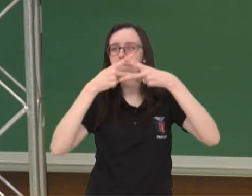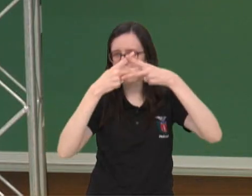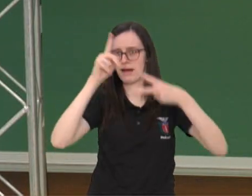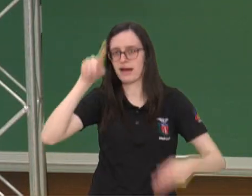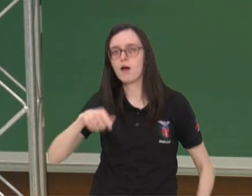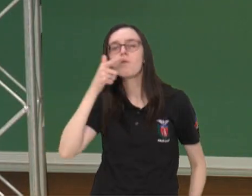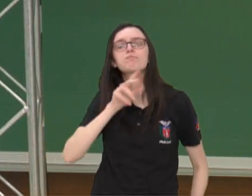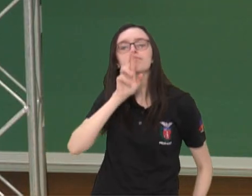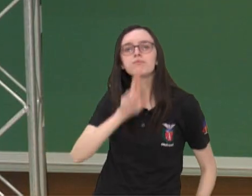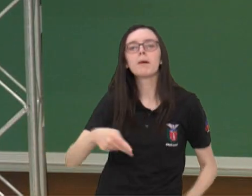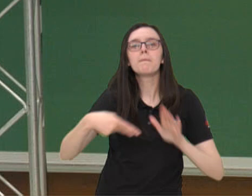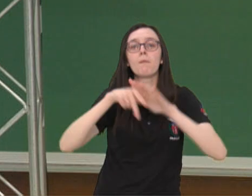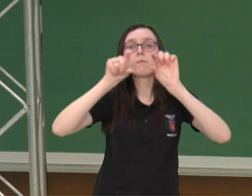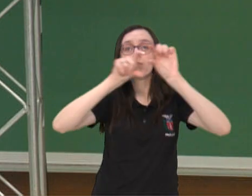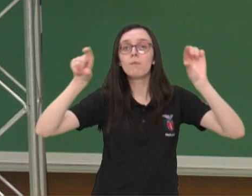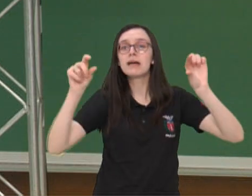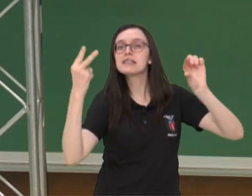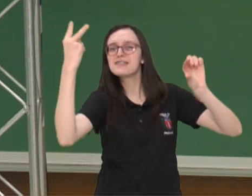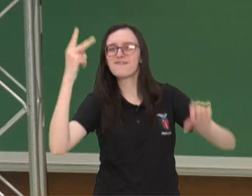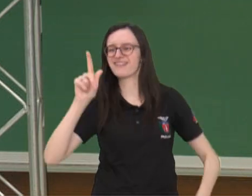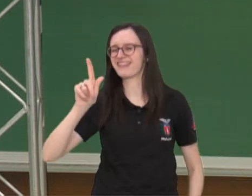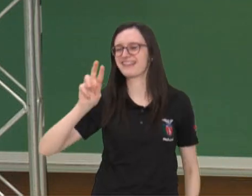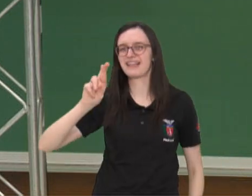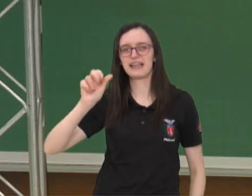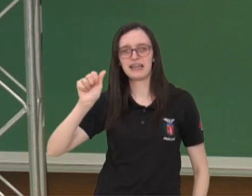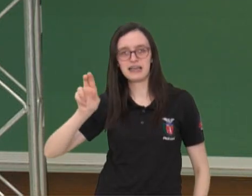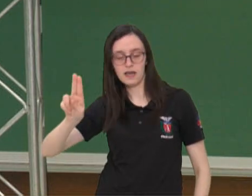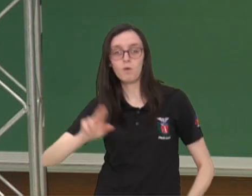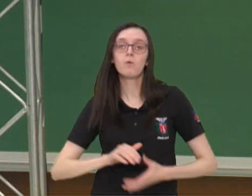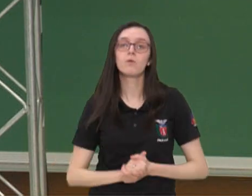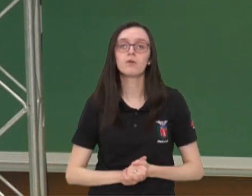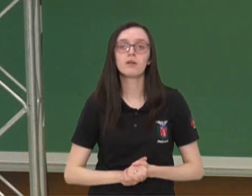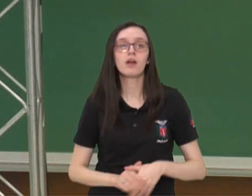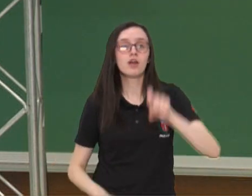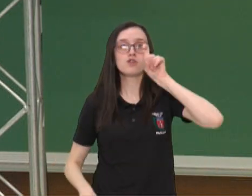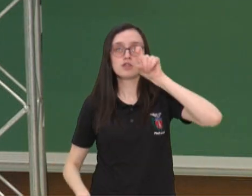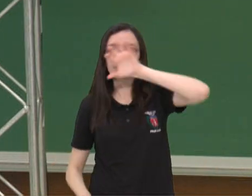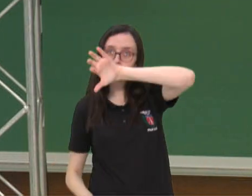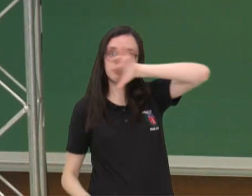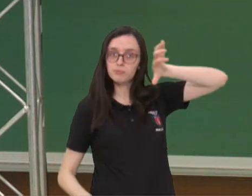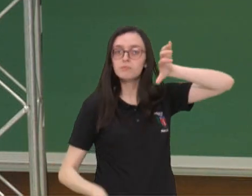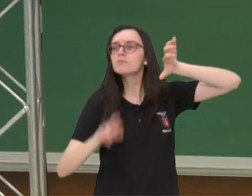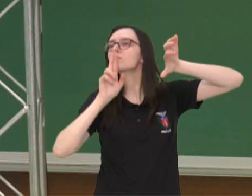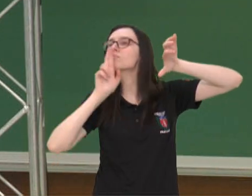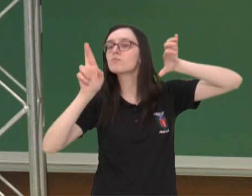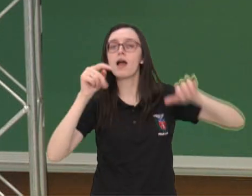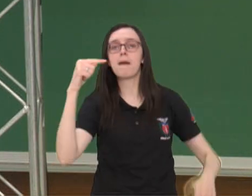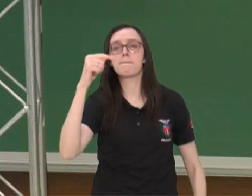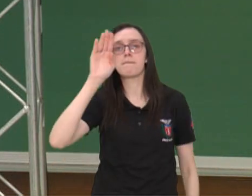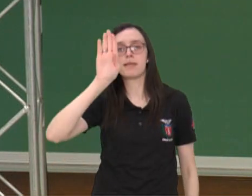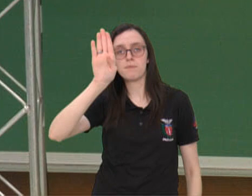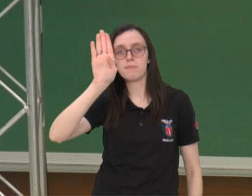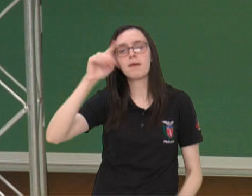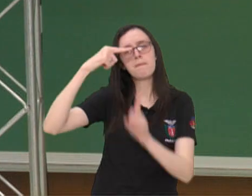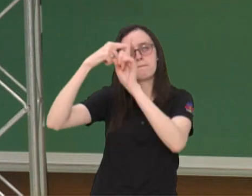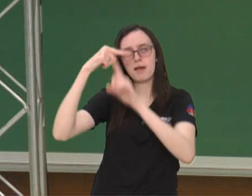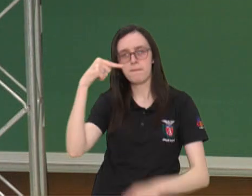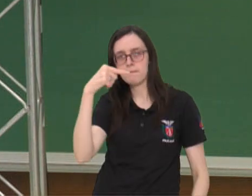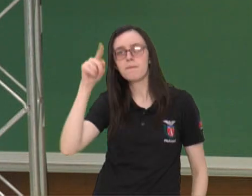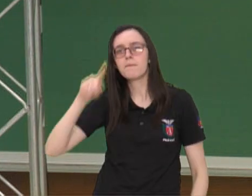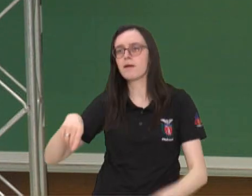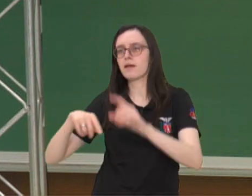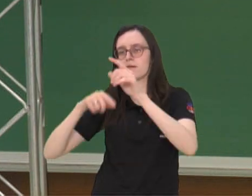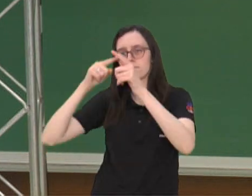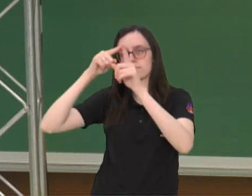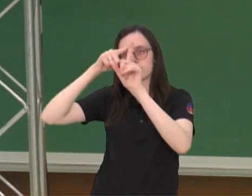da equação do segundo grau. X isolado, eu tenho como resposta menos b mais ou menos a raiz de delta sobre